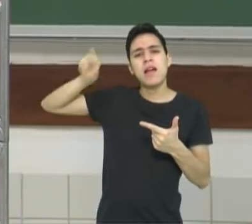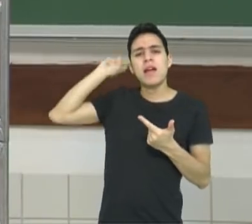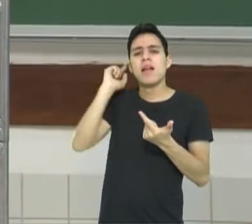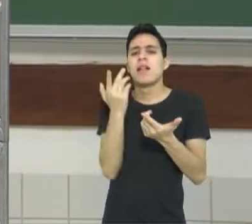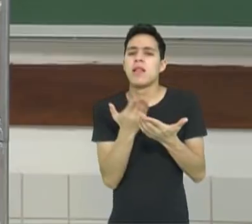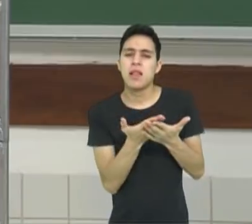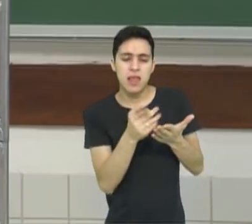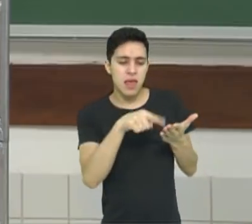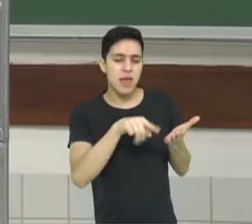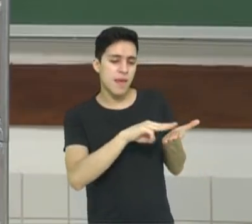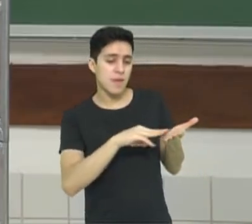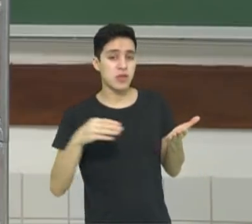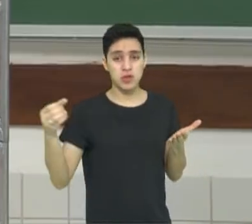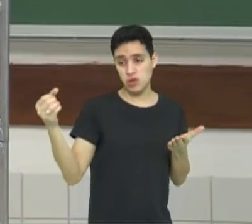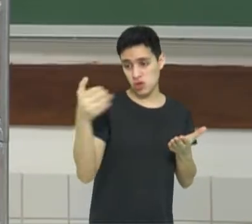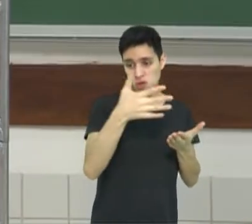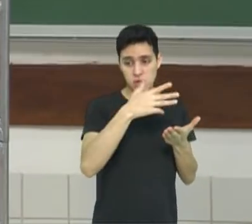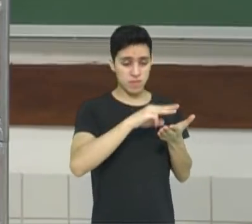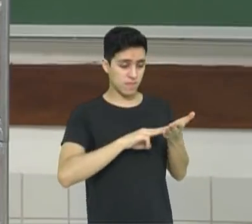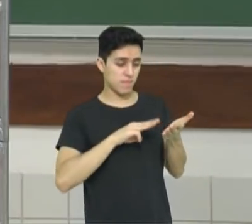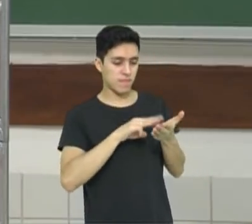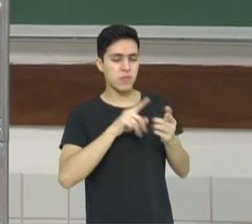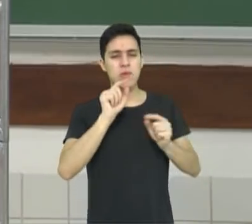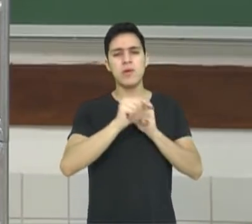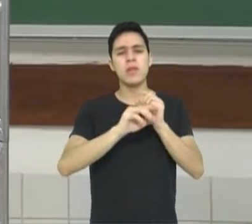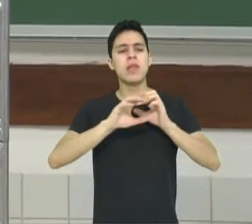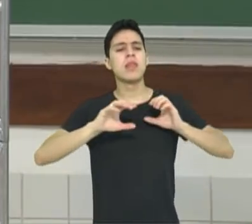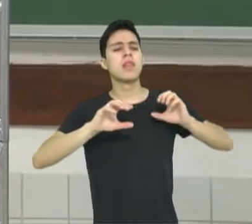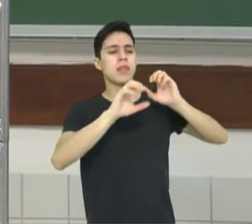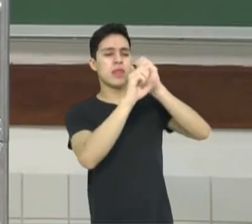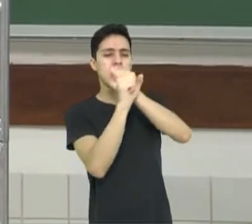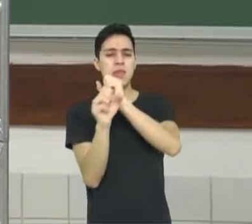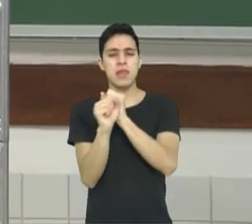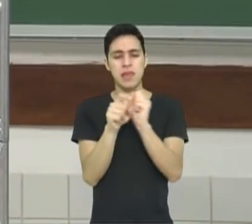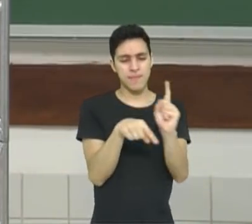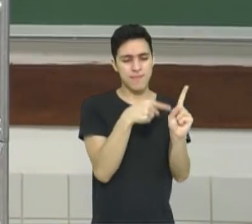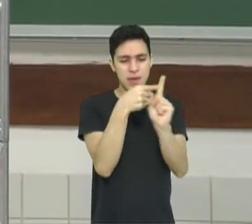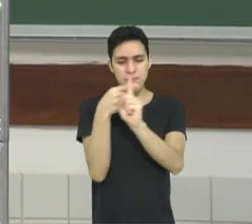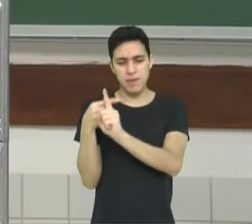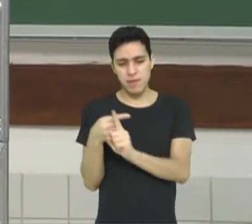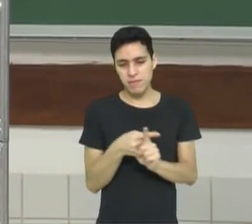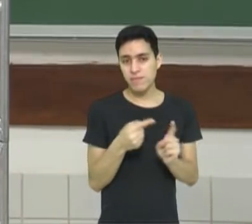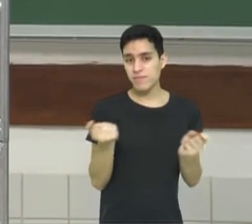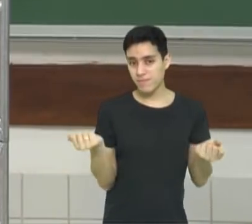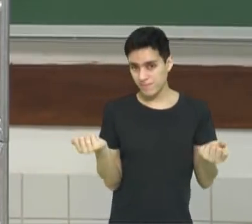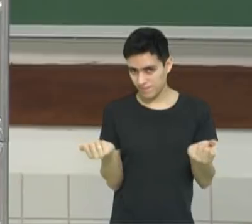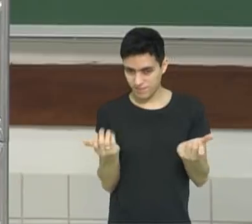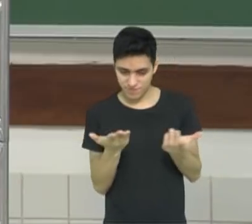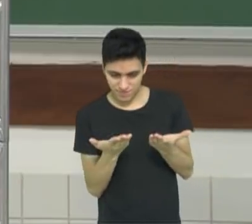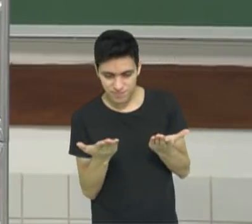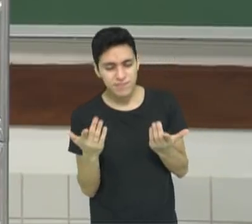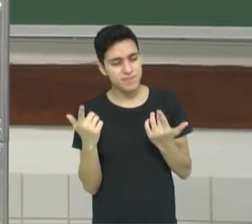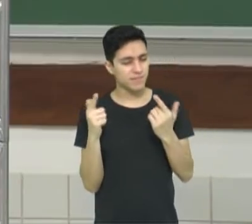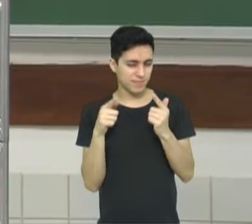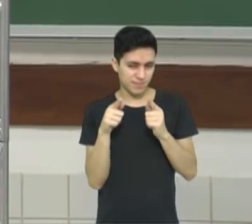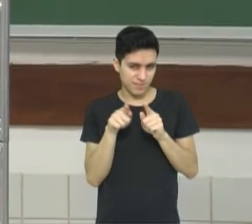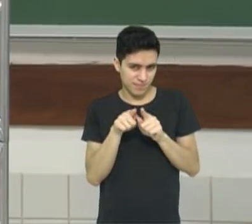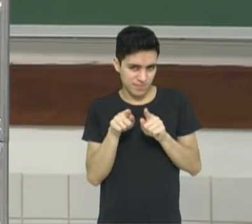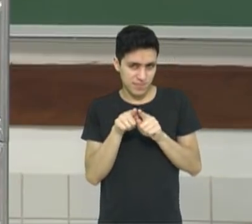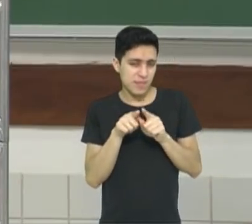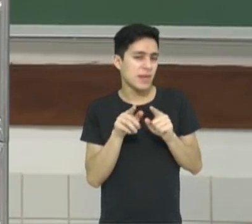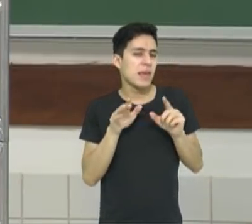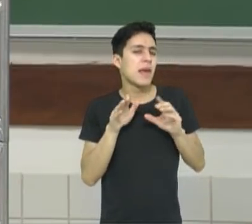vimos um método novo, que é o método da adição. Então é isso que nós vamos trabalhar um pouquinho hoje. Mais